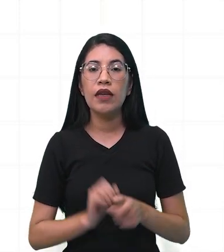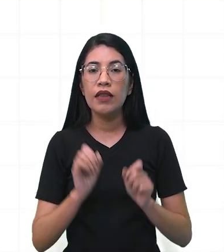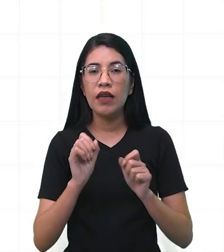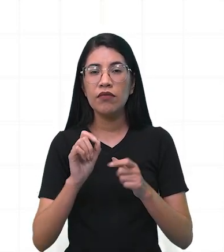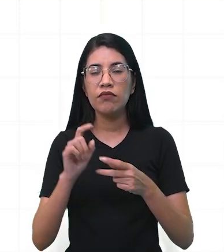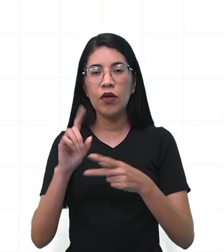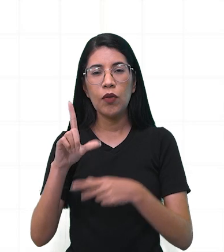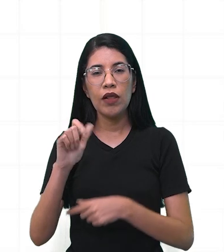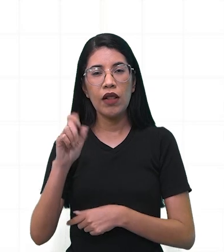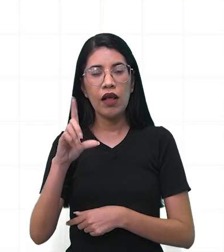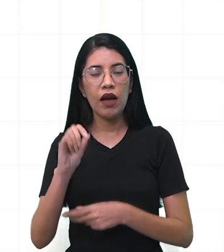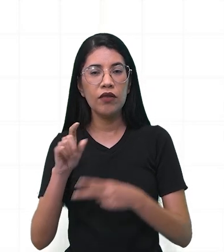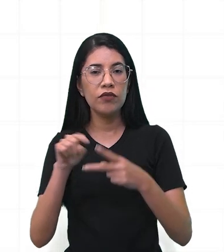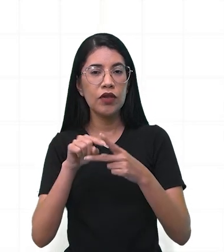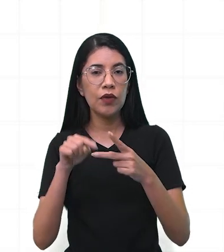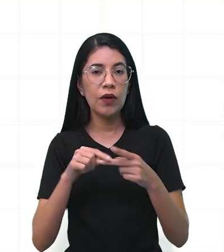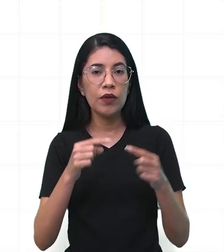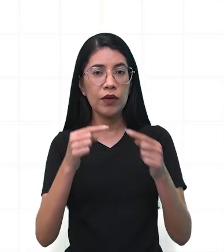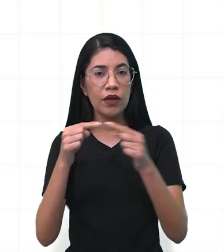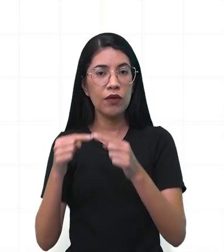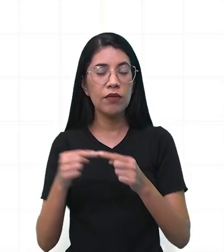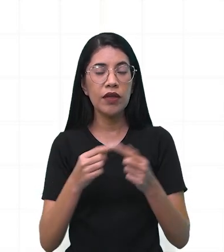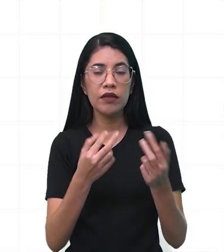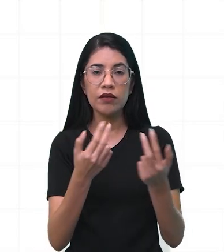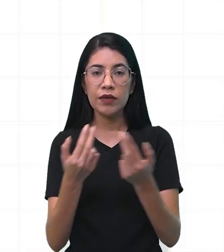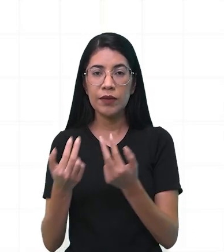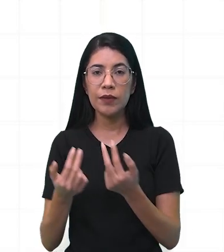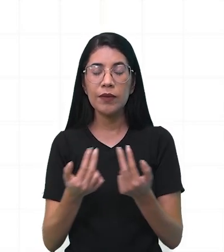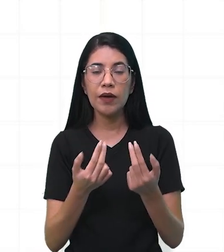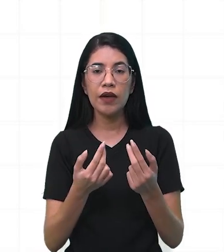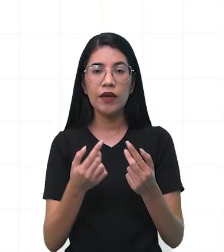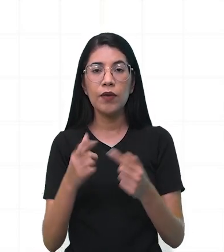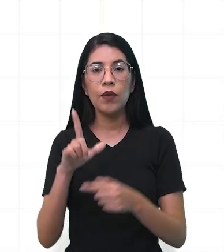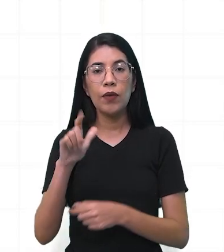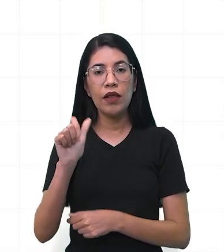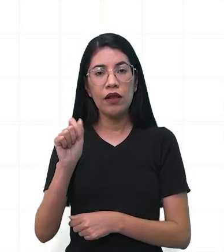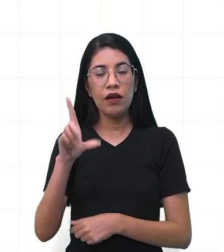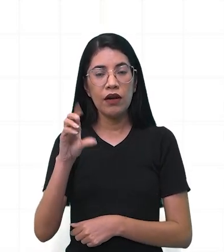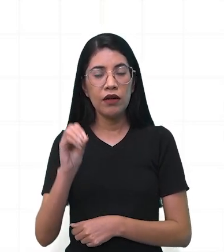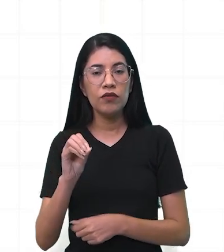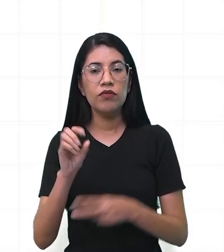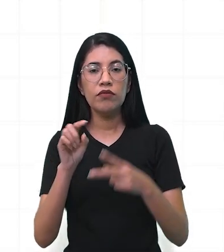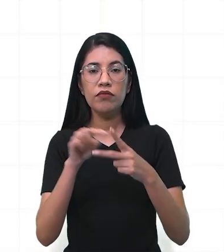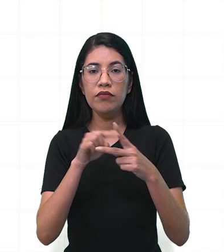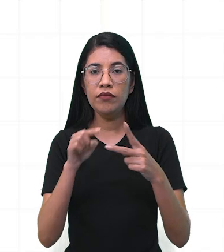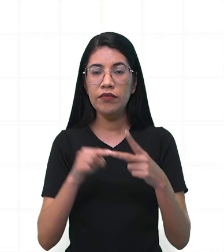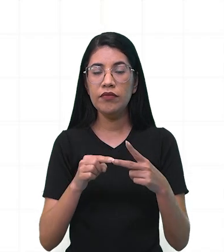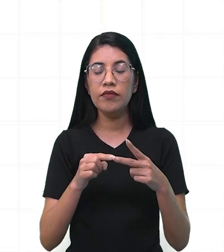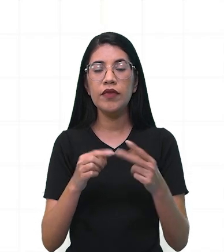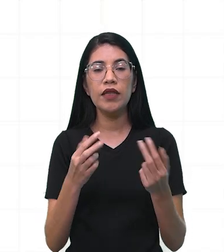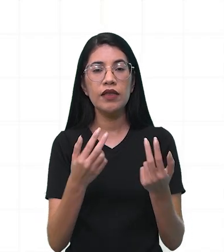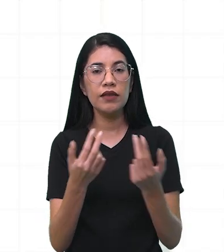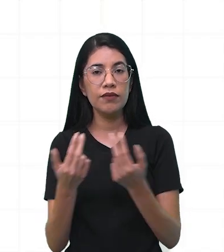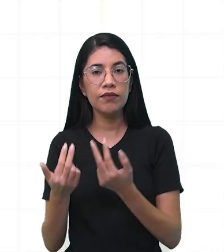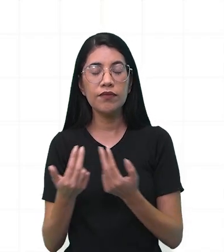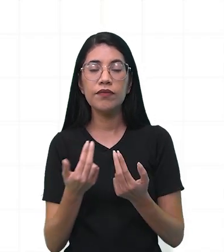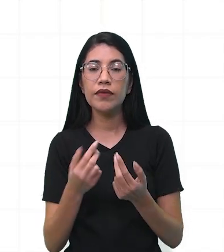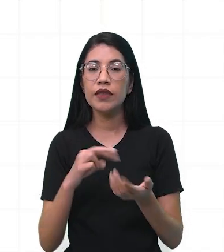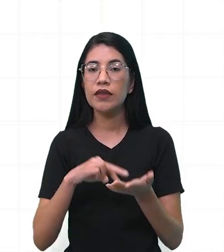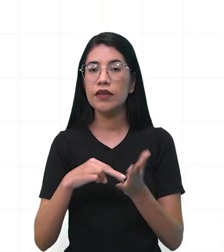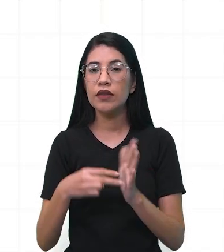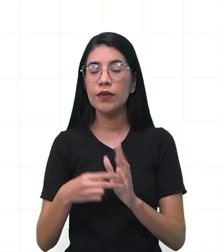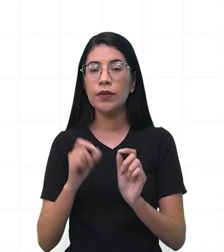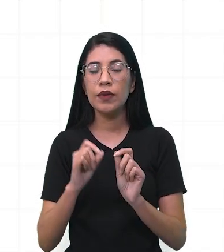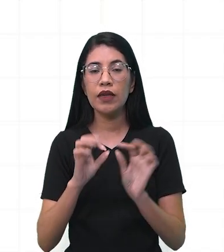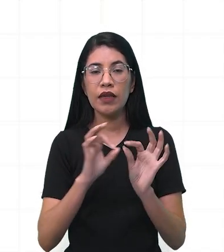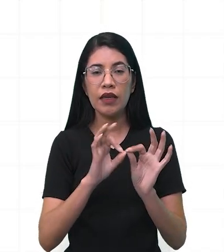lados e ângulos congruentes. Os lados e os ângulos são congruentes, ou seja, eles